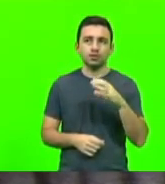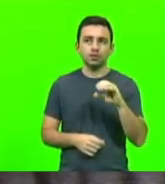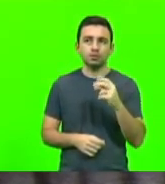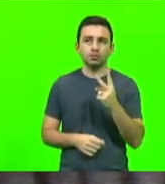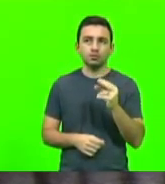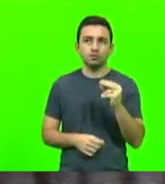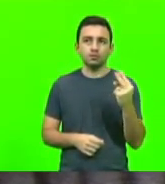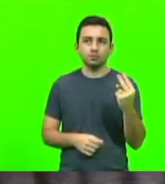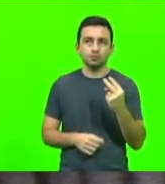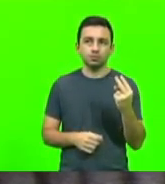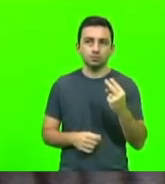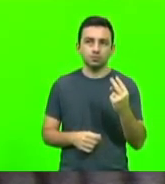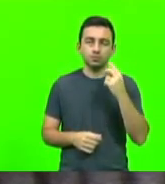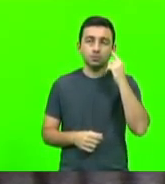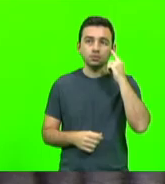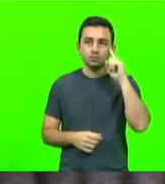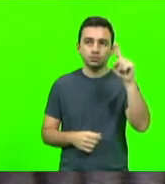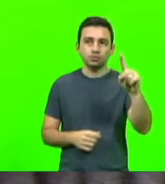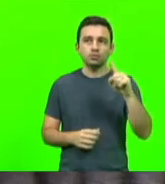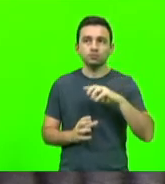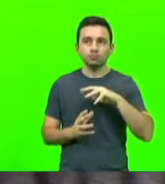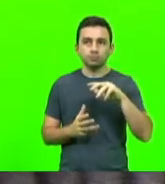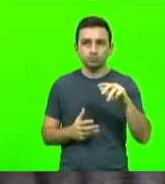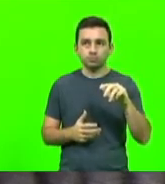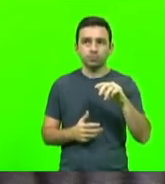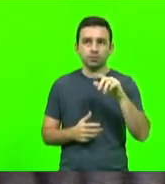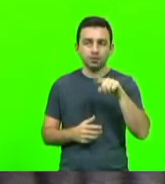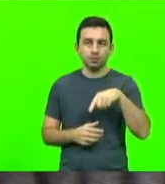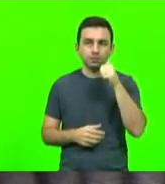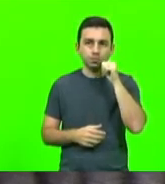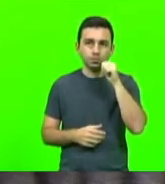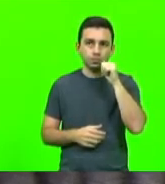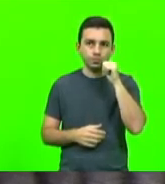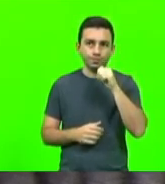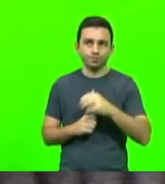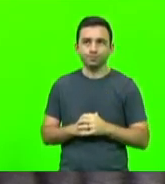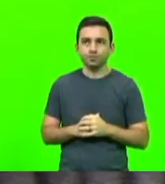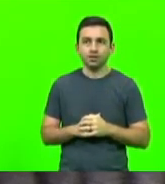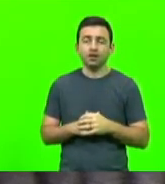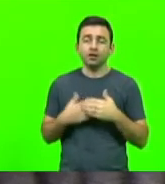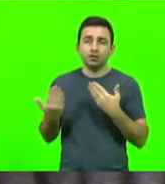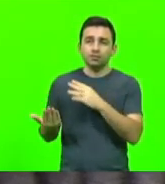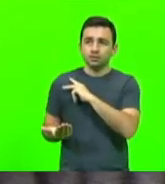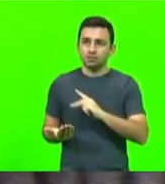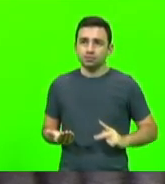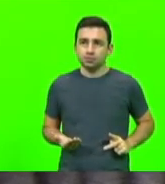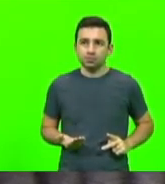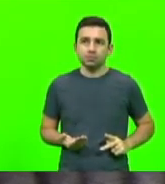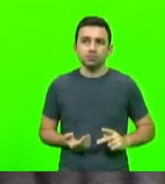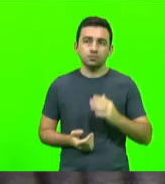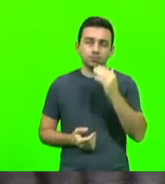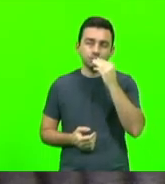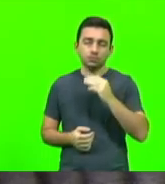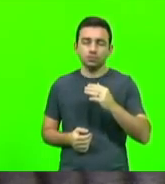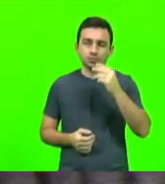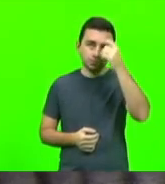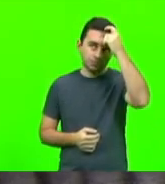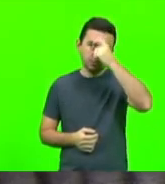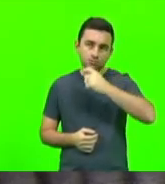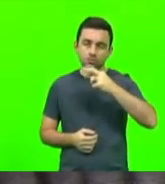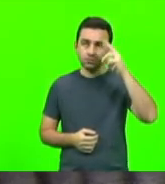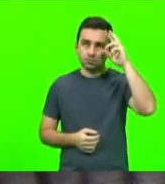2022, Dia Internacional da Mulher. Na presidência, os deputados Moacir Sopelsa, Maurício Kudlak, Ricardo Alba.